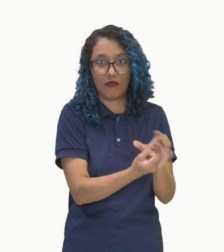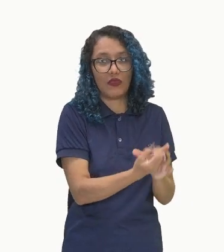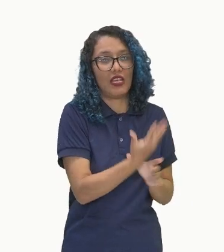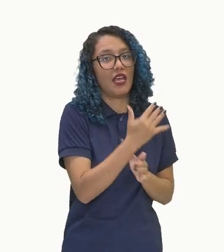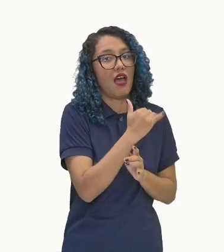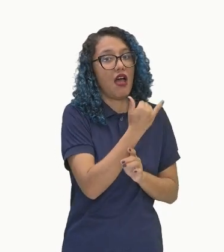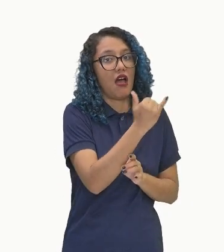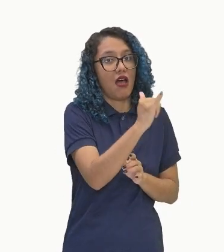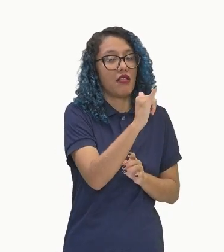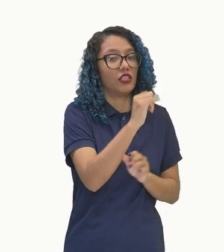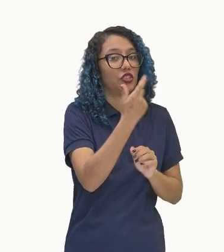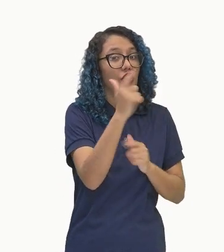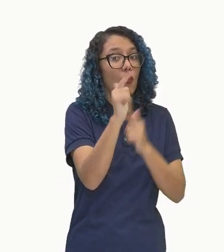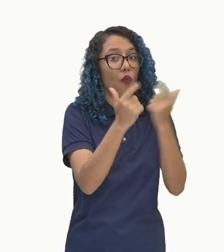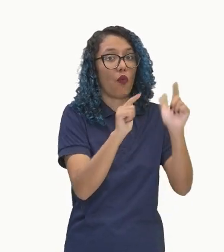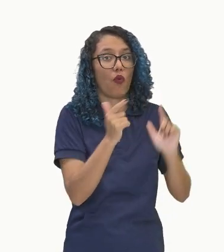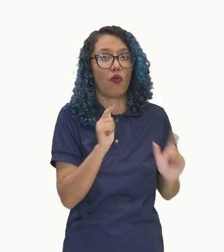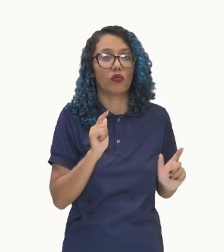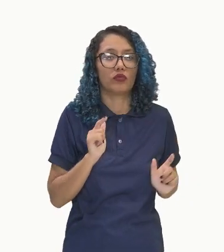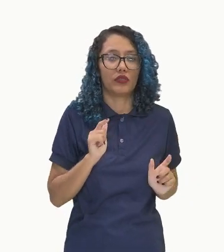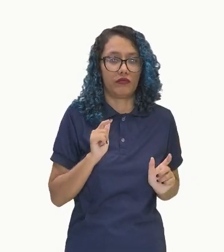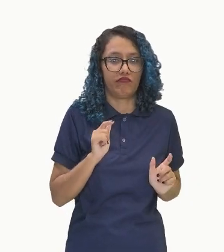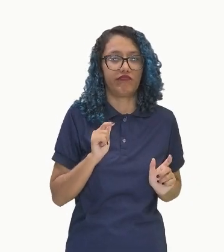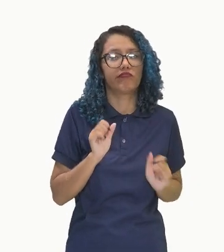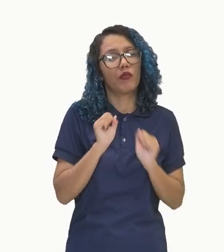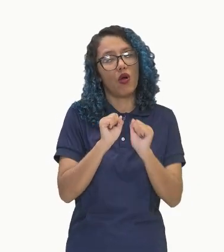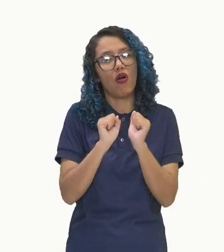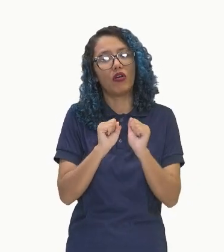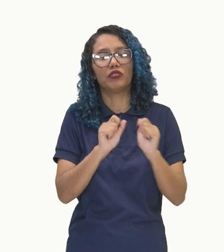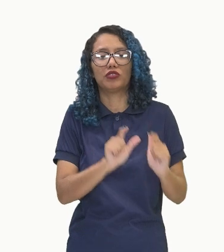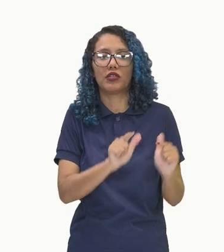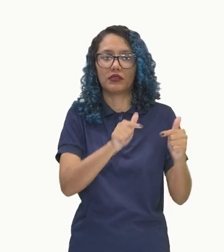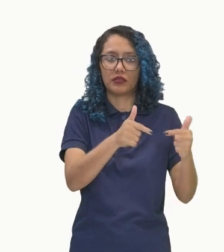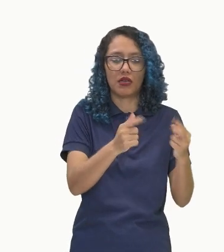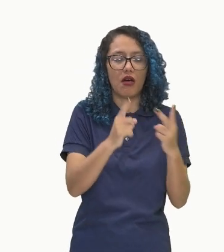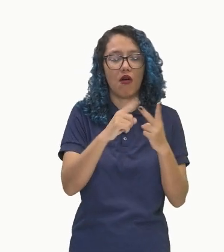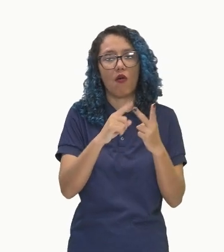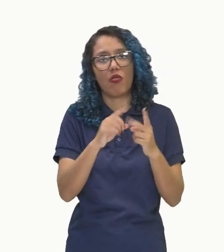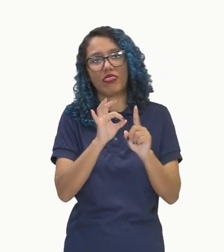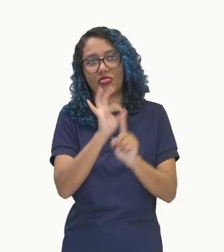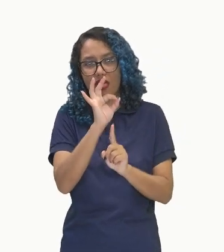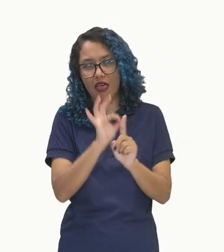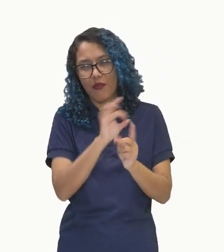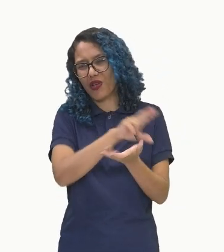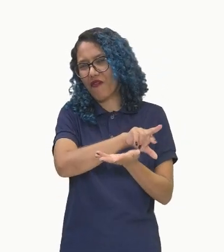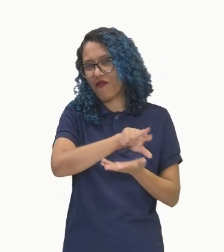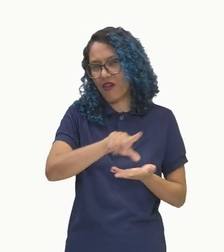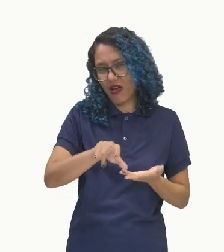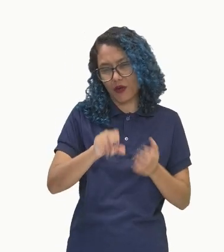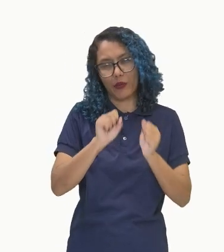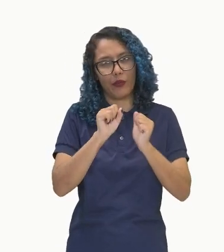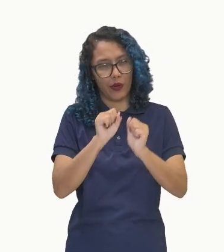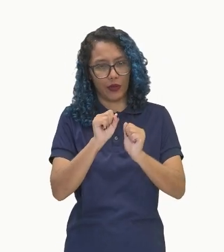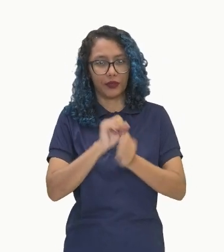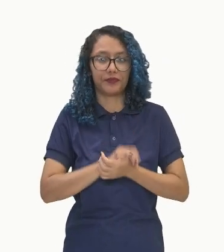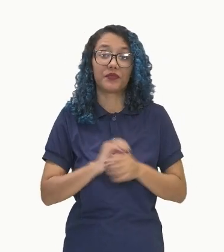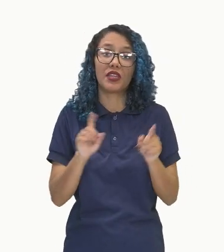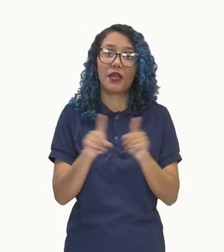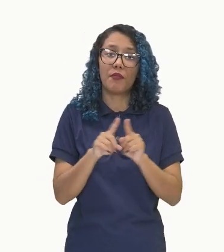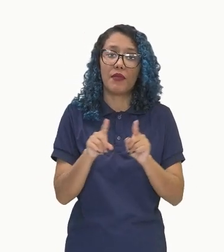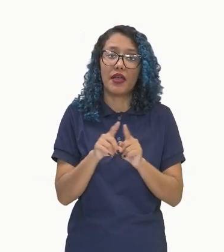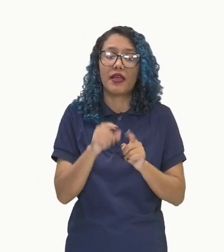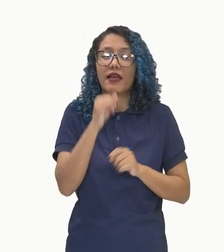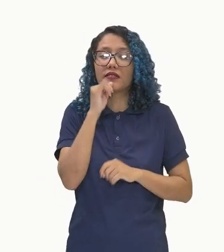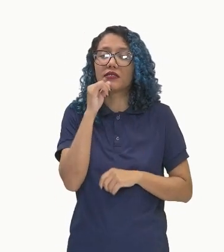térmica, entre outros. E eu trouxe aqui para vocês um exemplo, que é são os